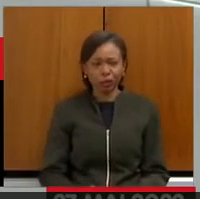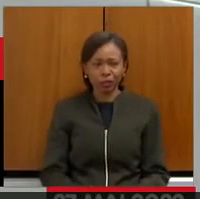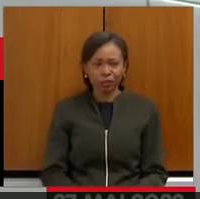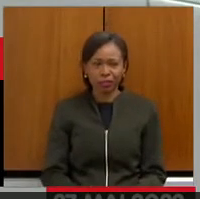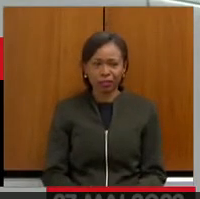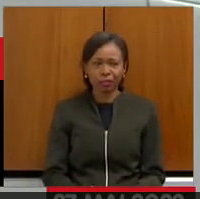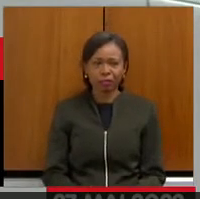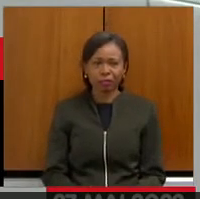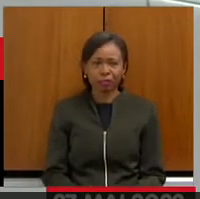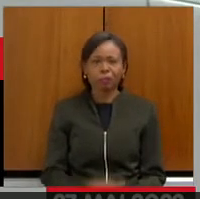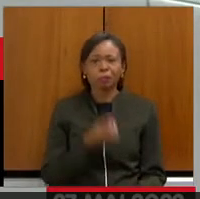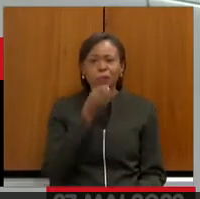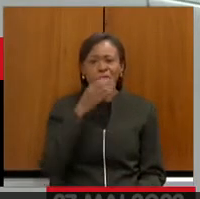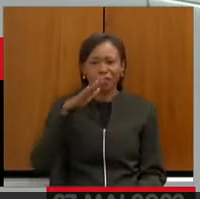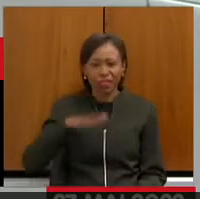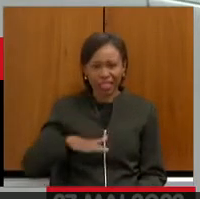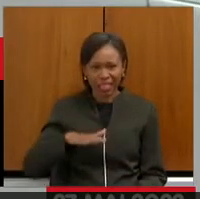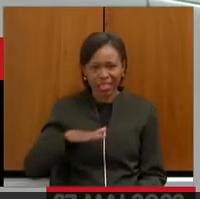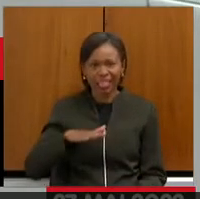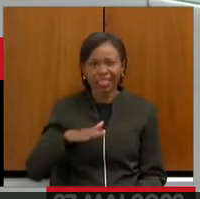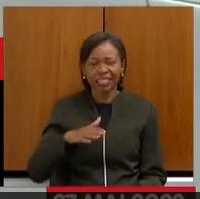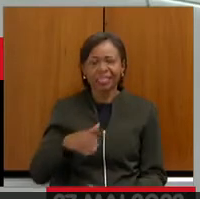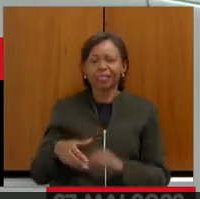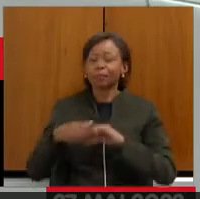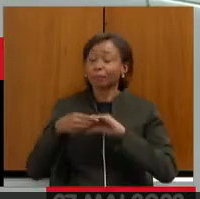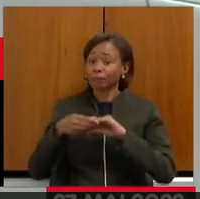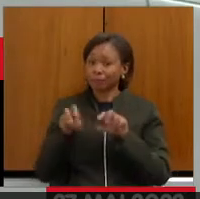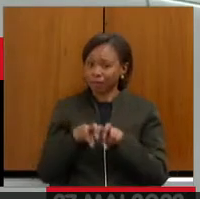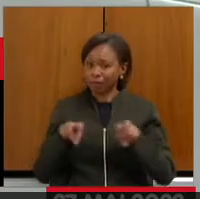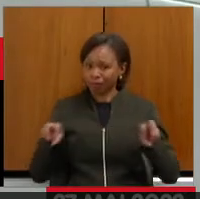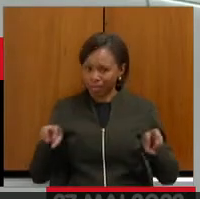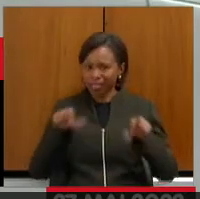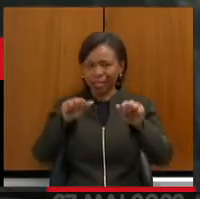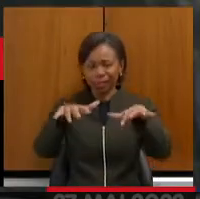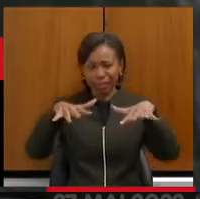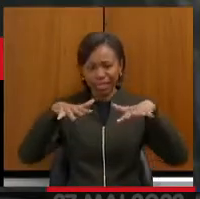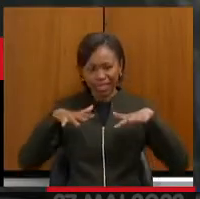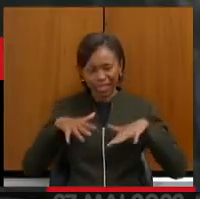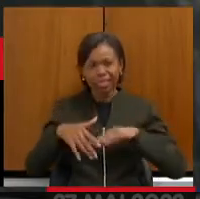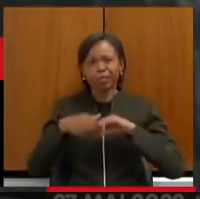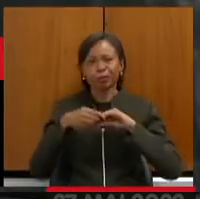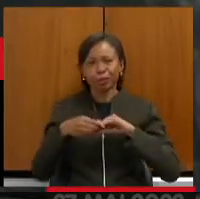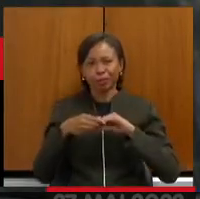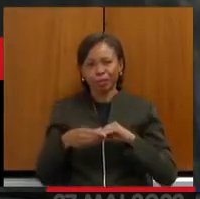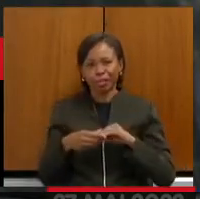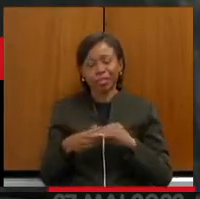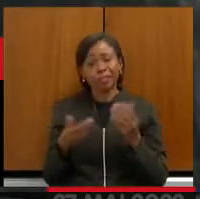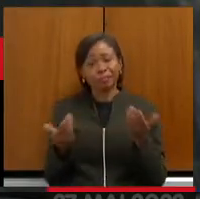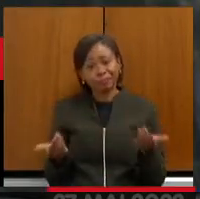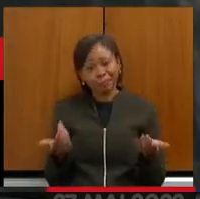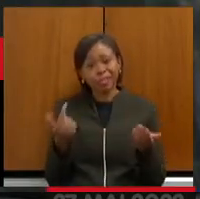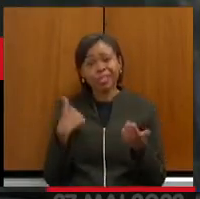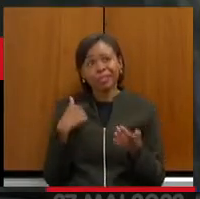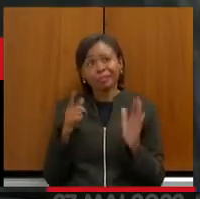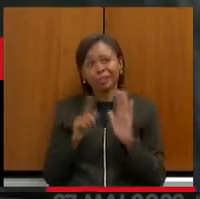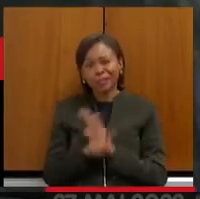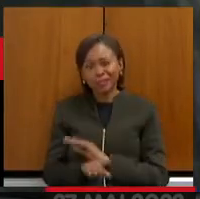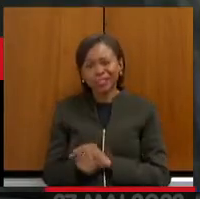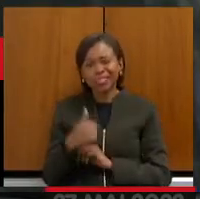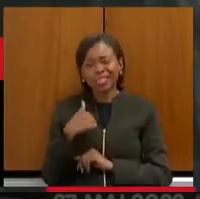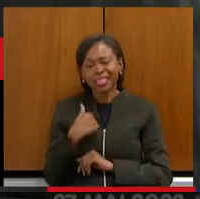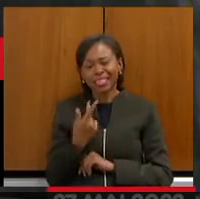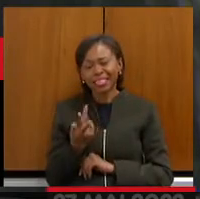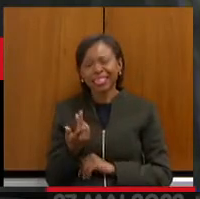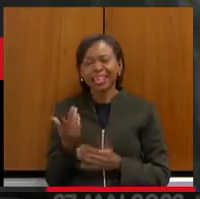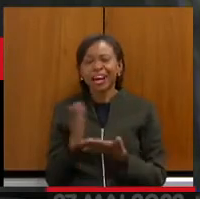boa tarde a todas cumprimento a mesa comprimento toda a plenária como o tempo é curto né E durante a minha fala